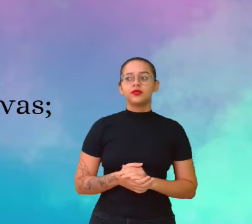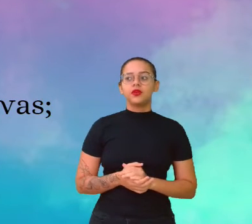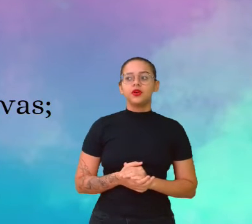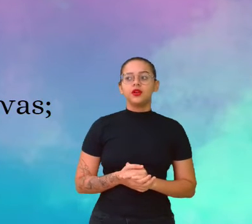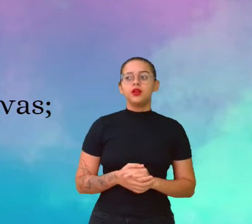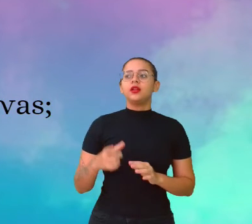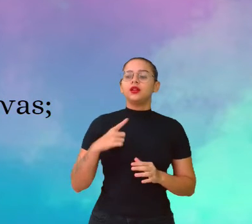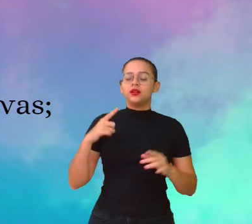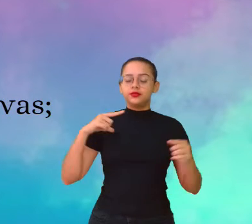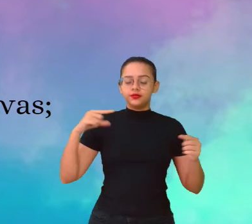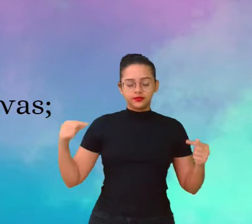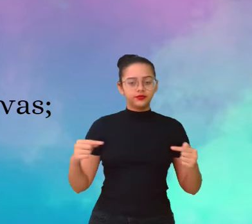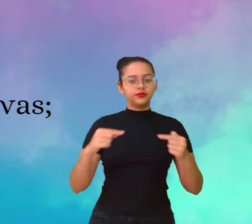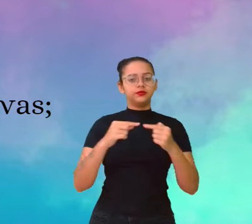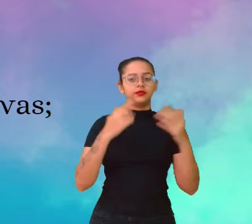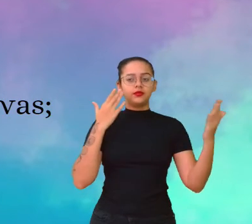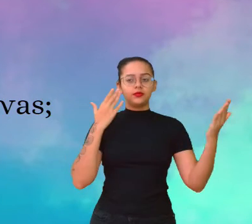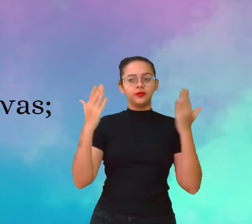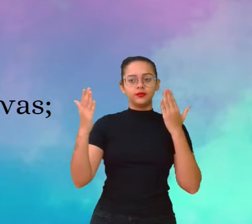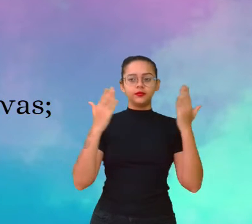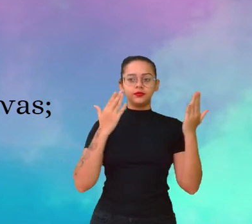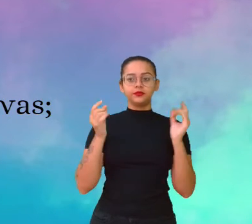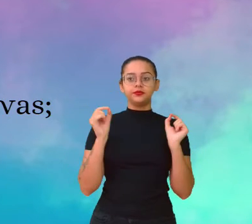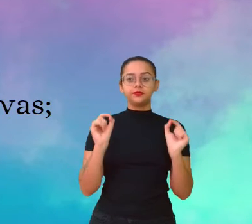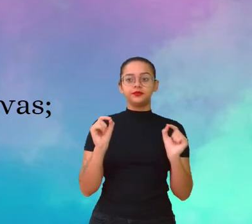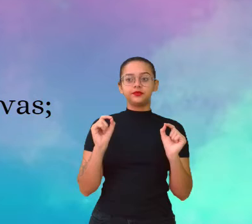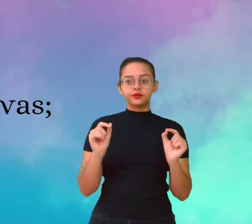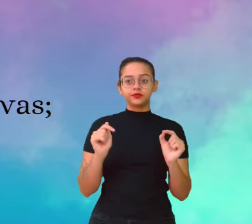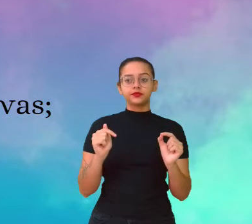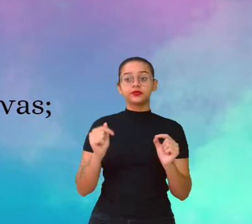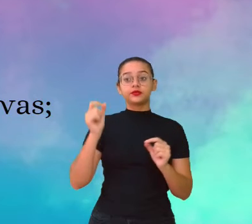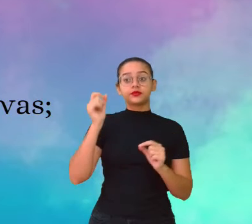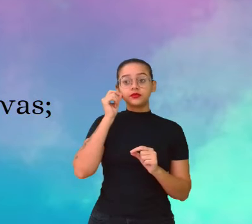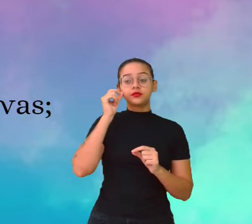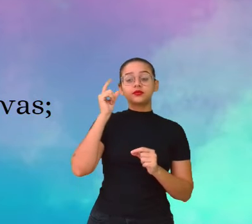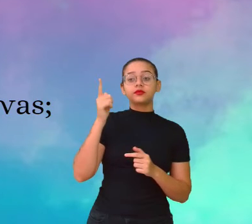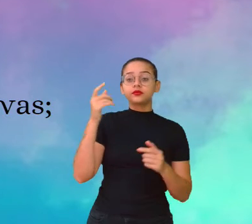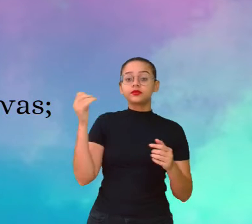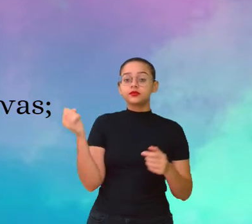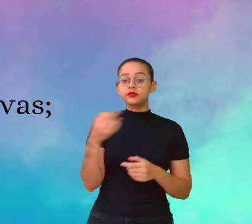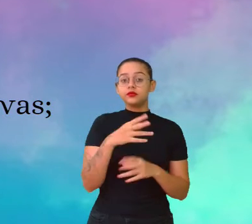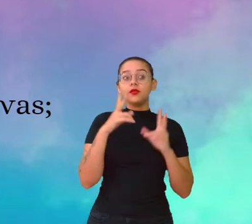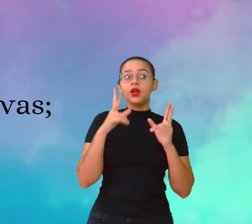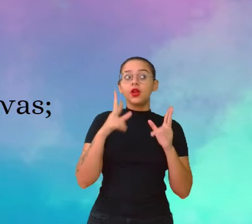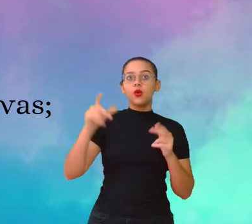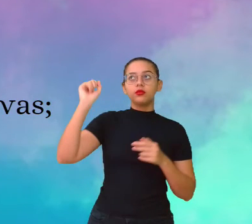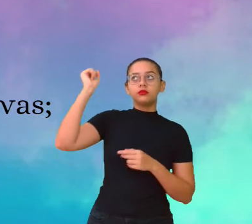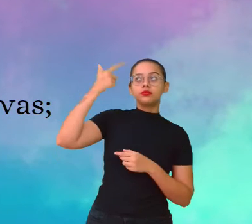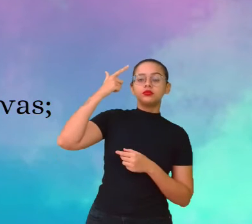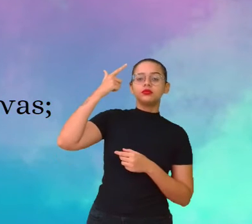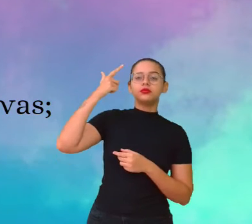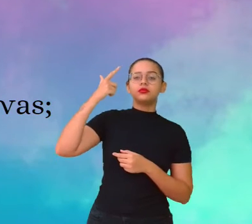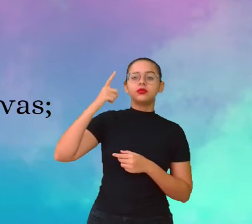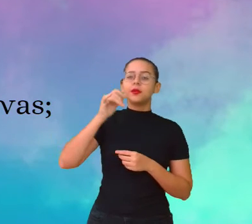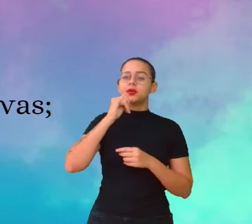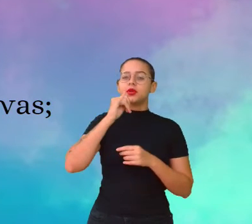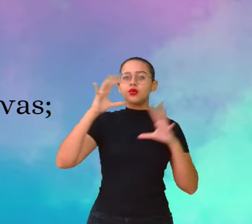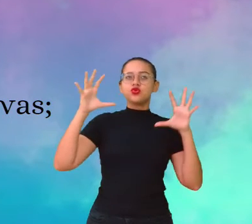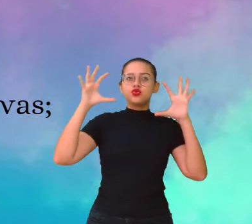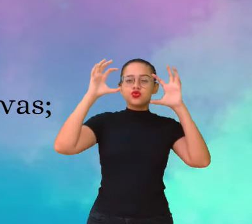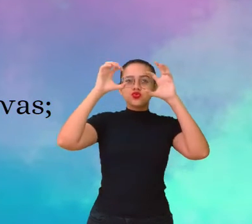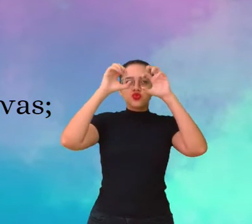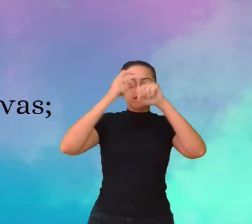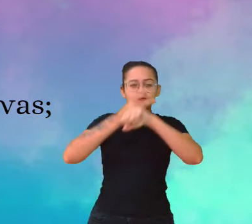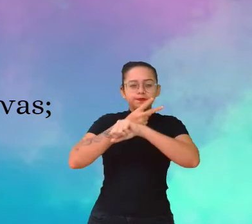Tem essa analogia, né? Tem essa comparação de que a gente tem ideias novas, é como uma lâmpada acendendo. É como se fosse assim, tudo escuro, você